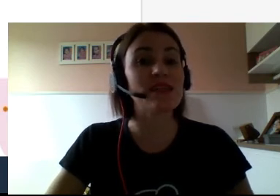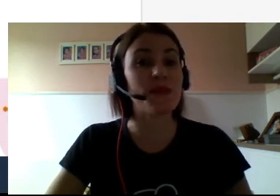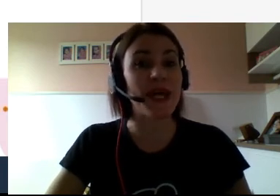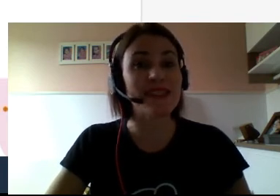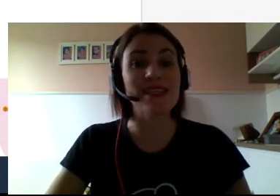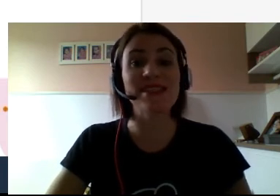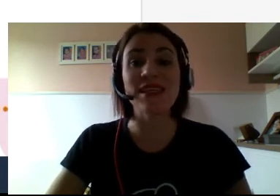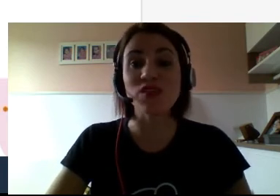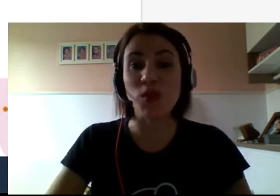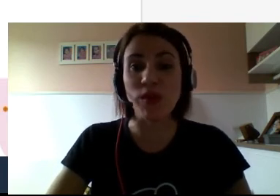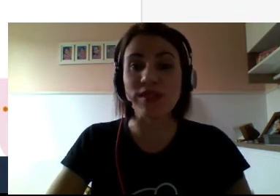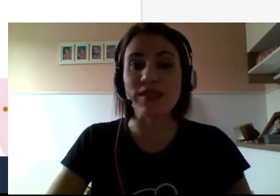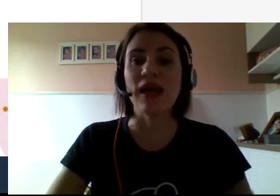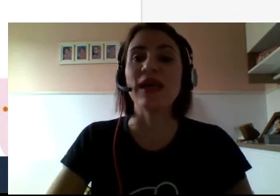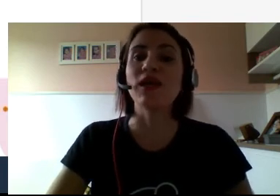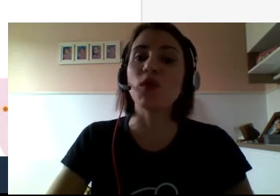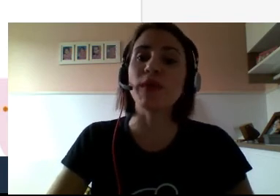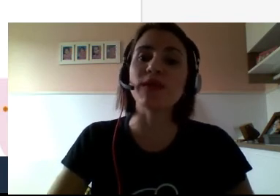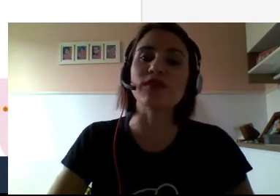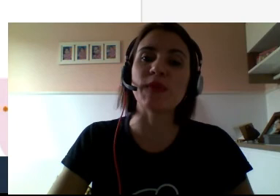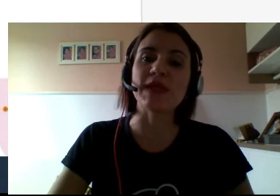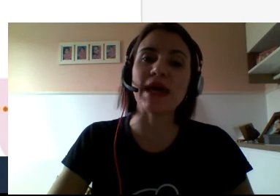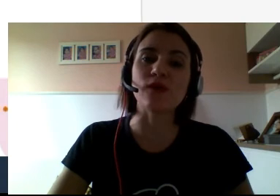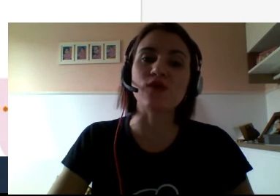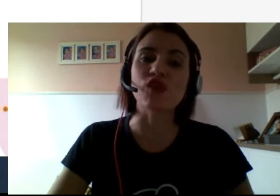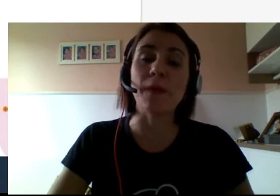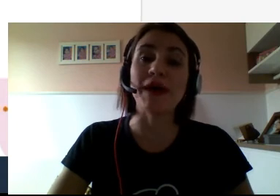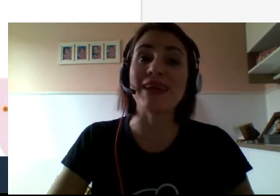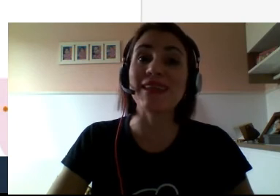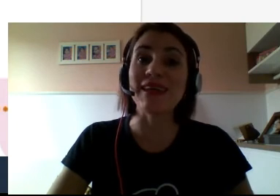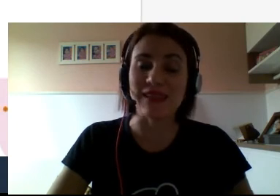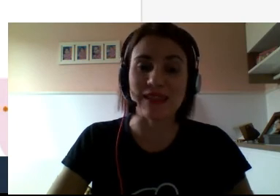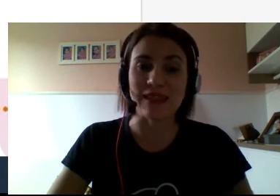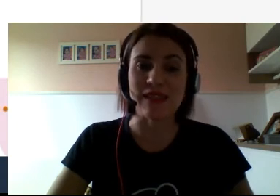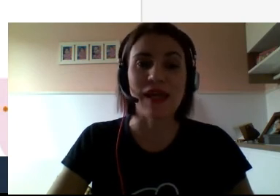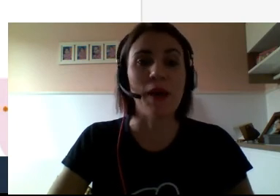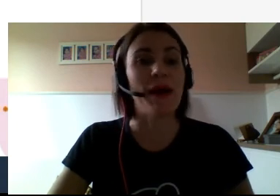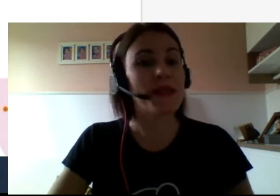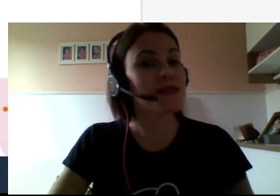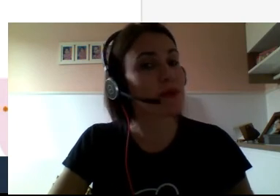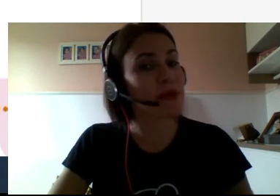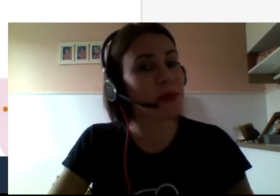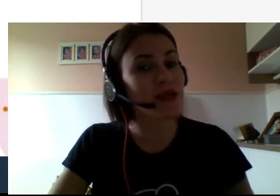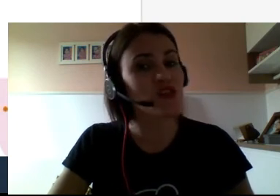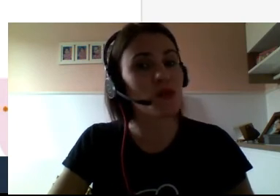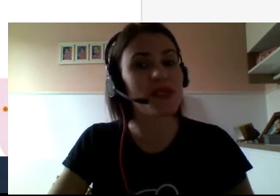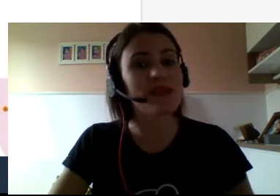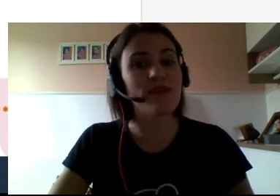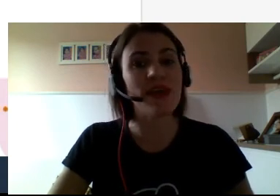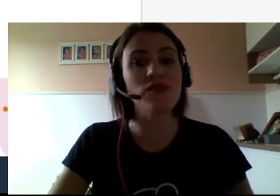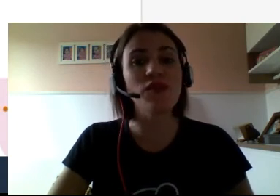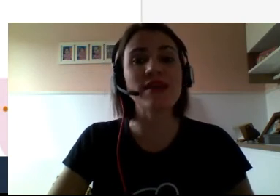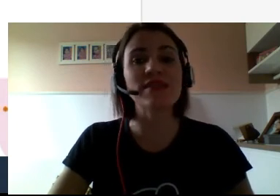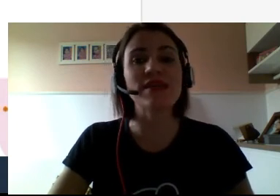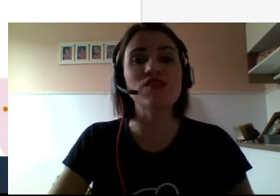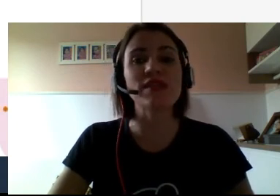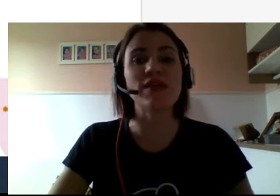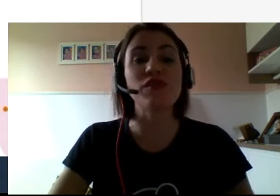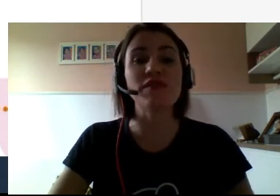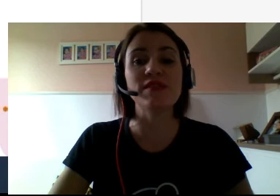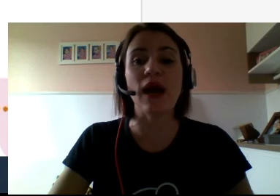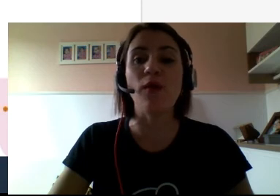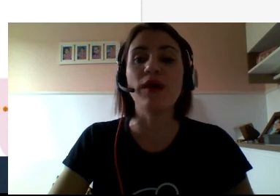apresentações nas praças as pessoas incluindo o espetáculo só para crianças para saber mais sobre esse evento